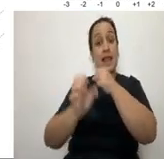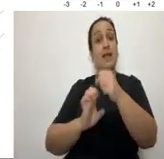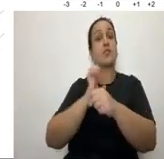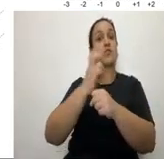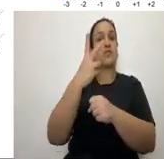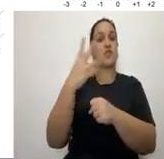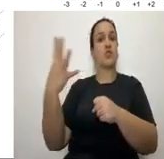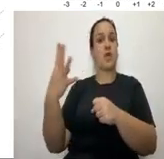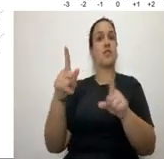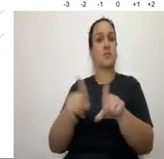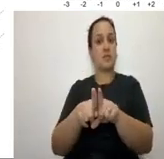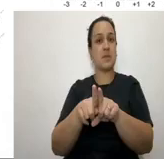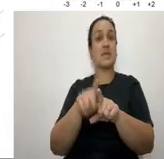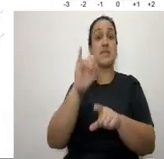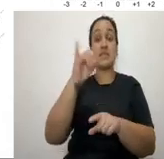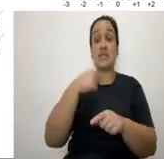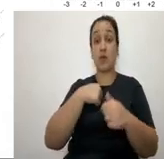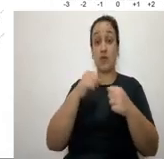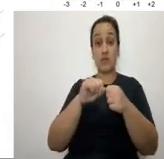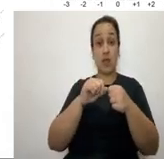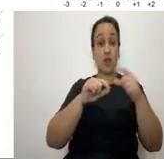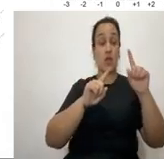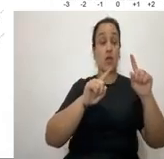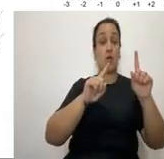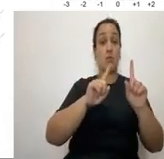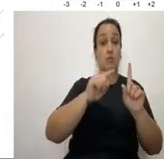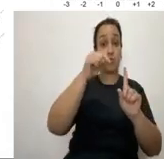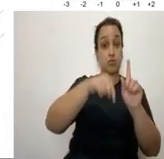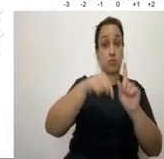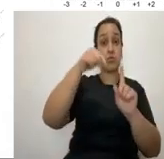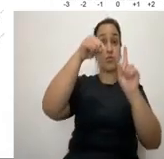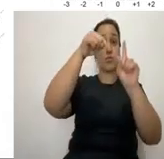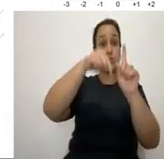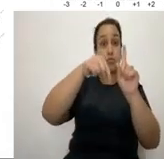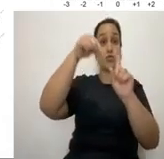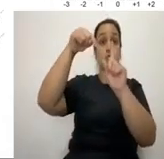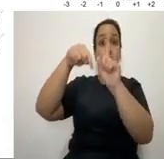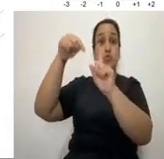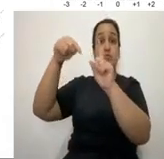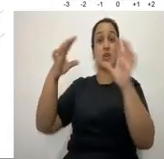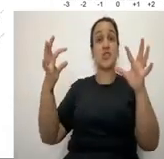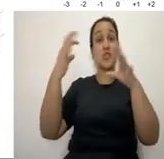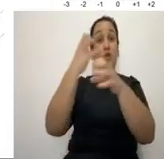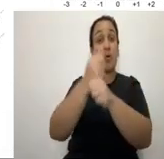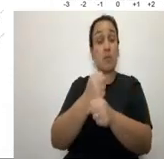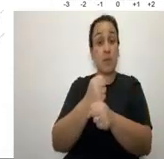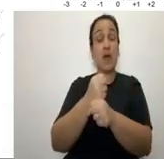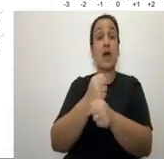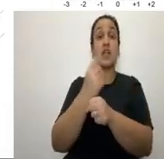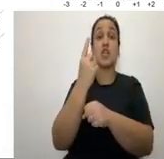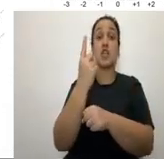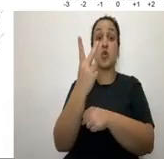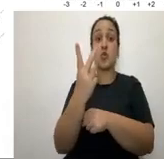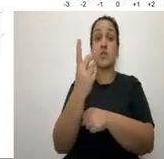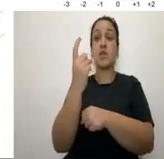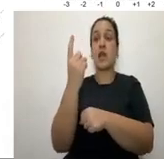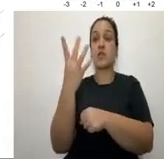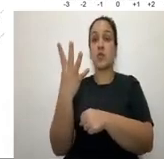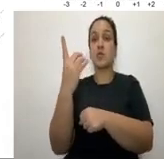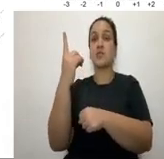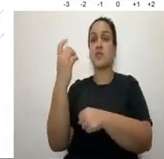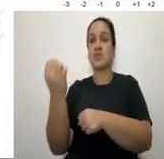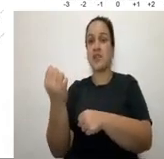como não tem carga, elétrons 24. Se eu fizer a distribuição eletrônica, ó, 2, 4, 6, 8,